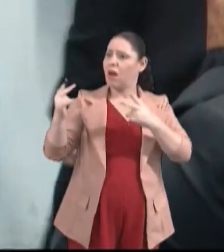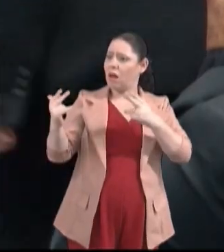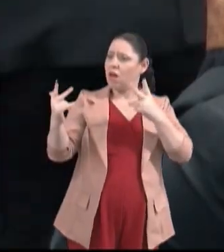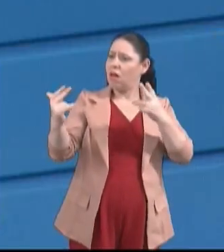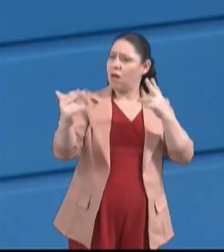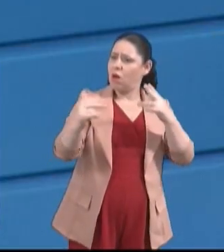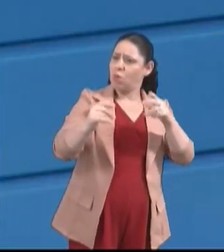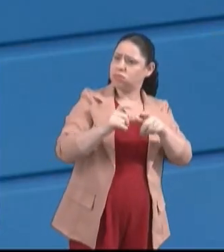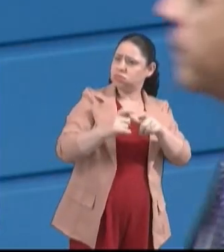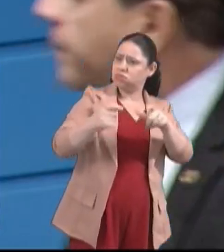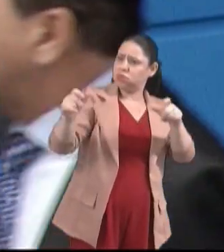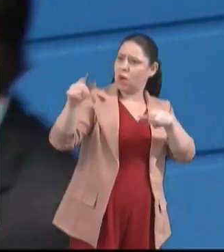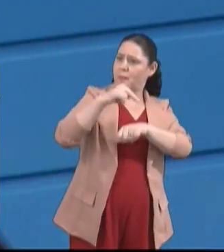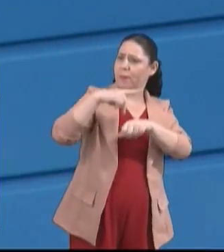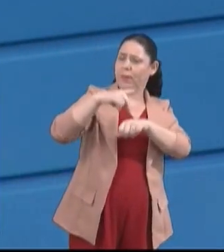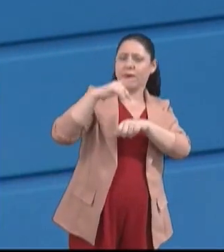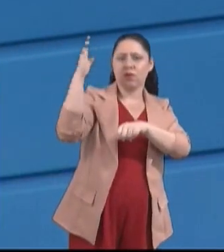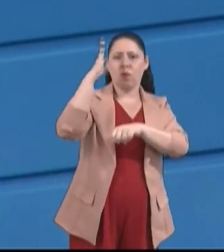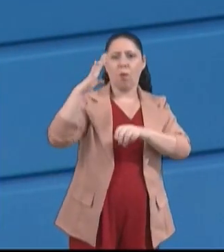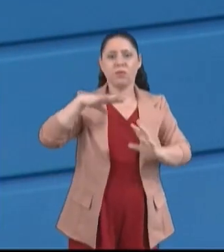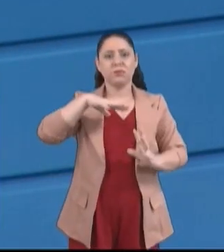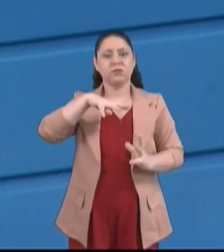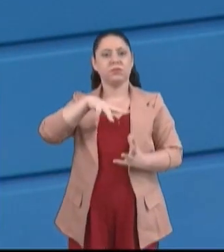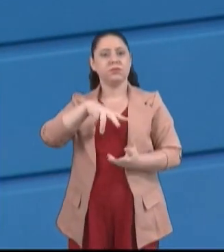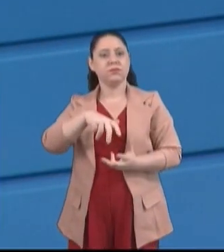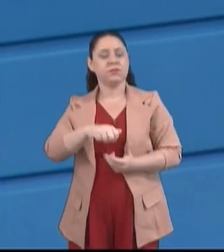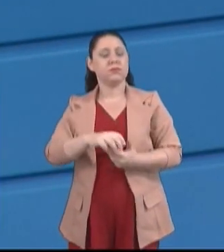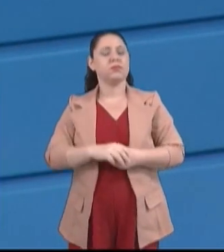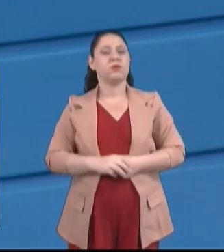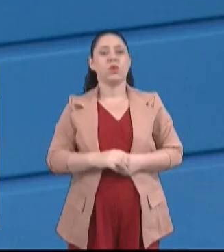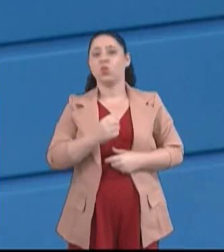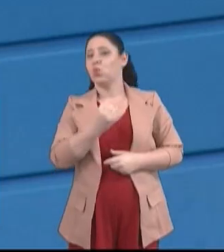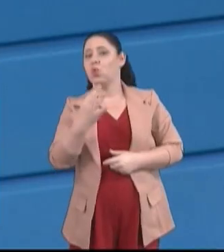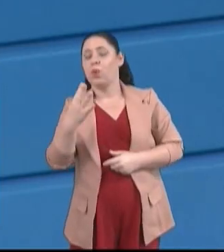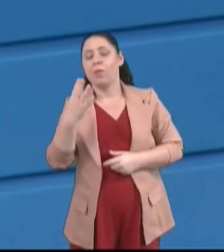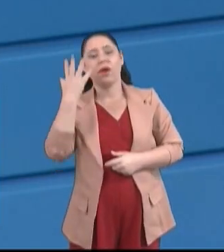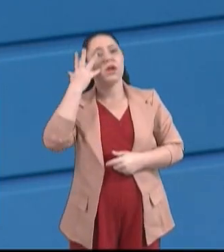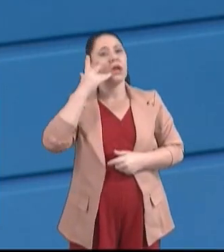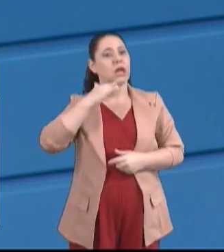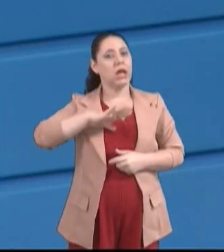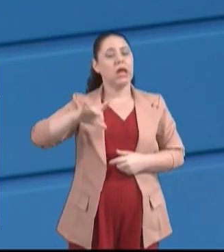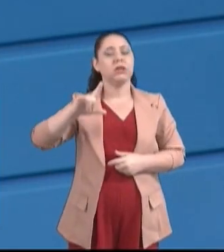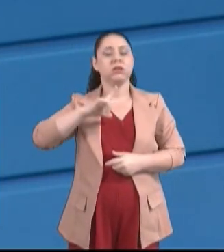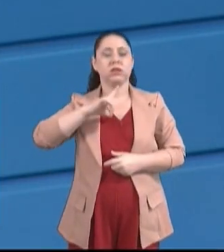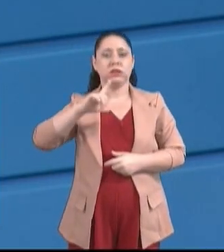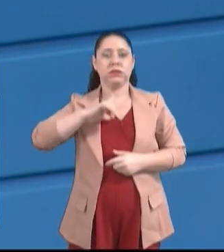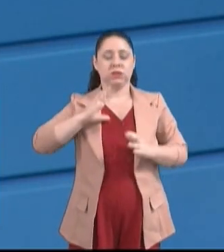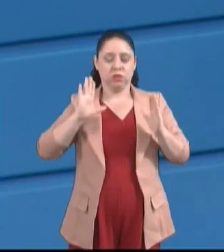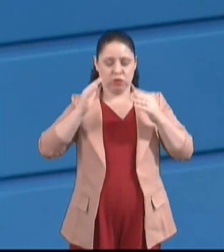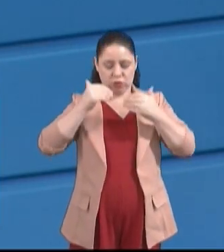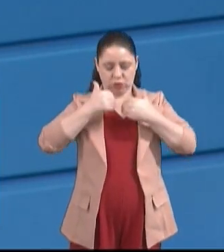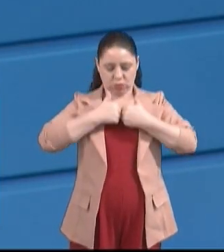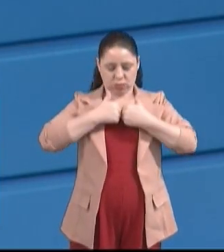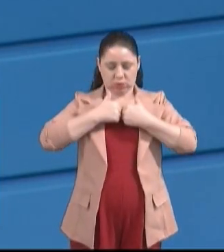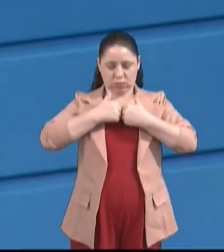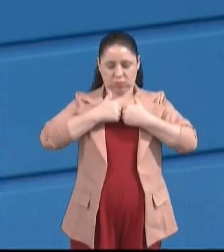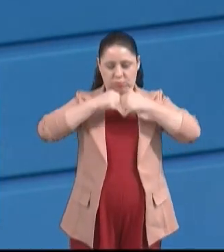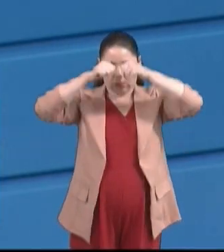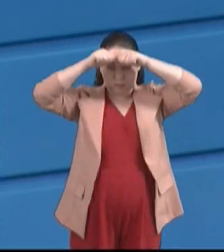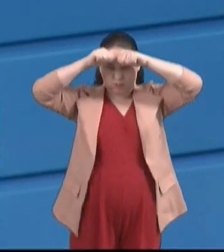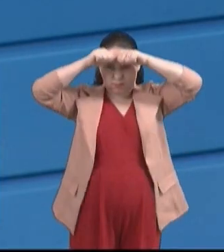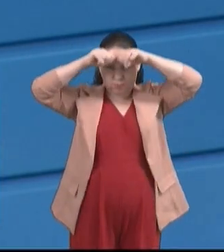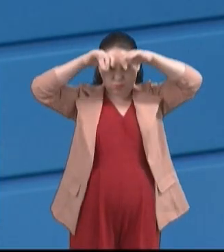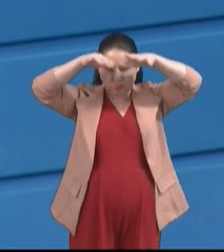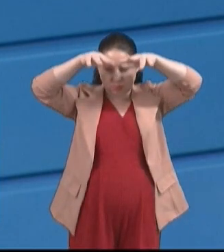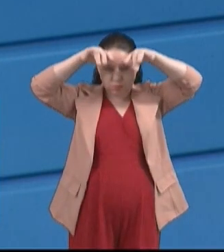nosso estado, no Brasil e no mundo inteiro tem aumentado o índice de crianças com o espectro do autismo, e nada melhor